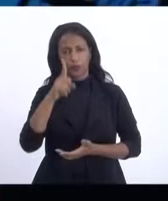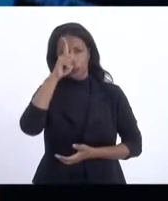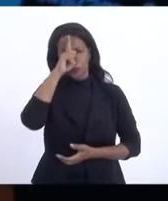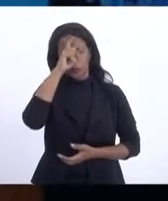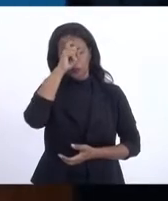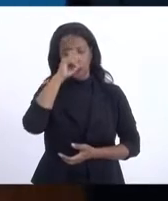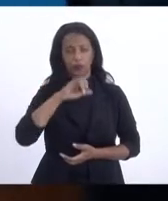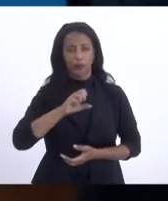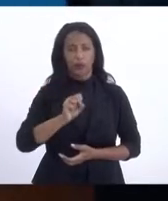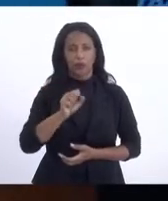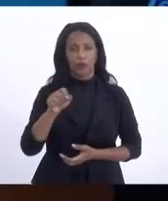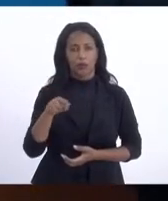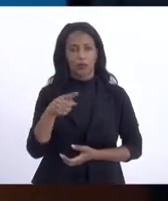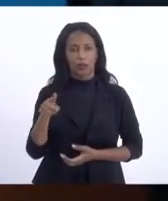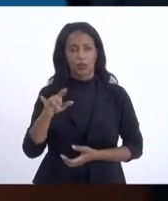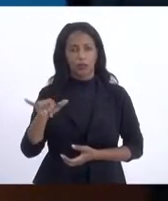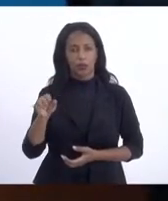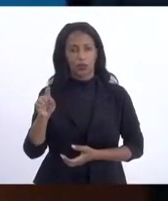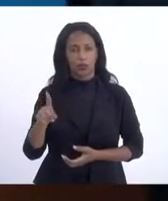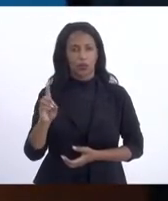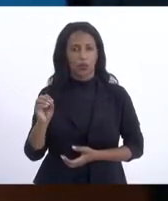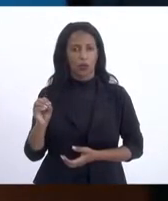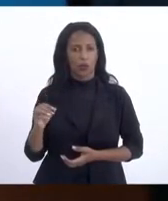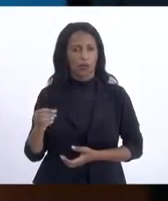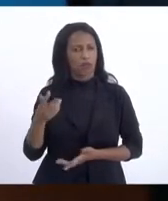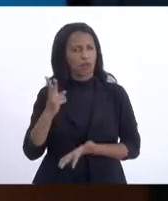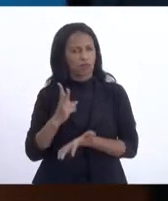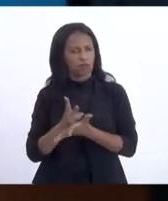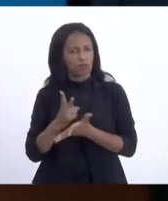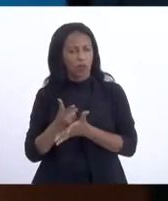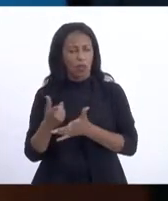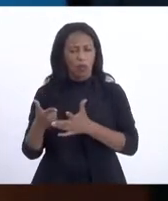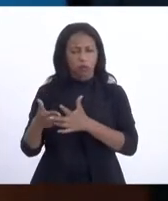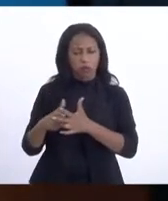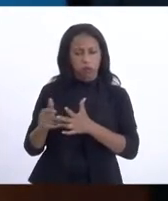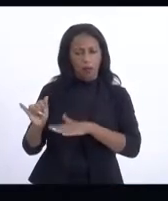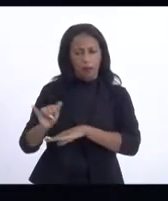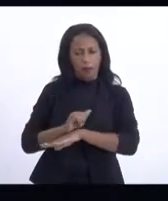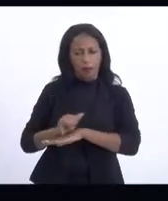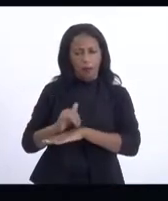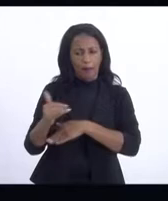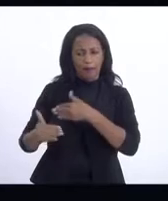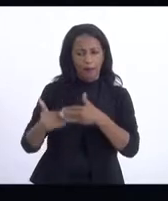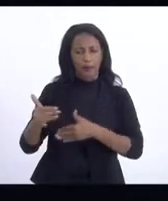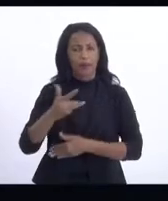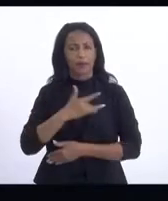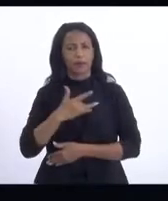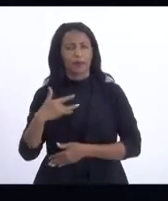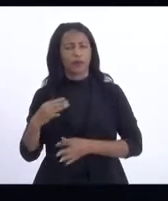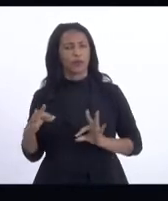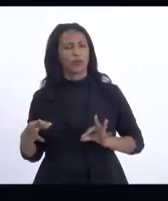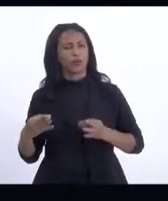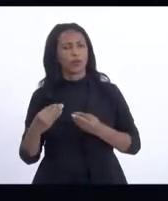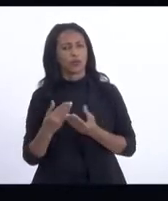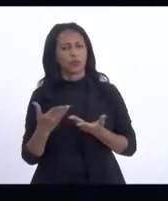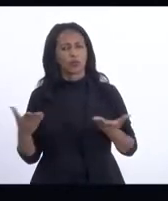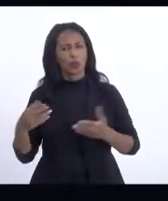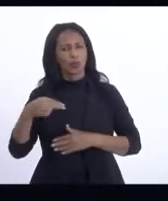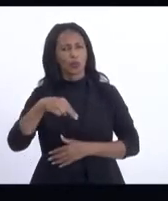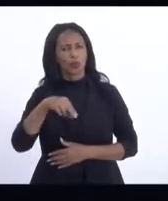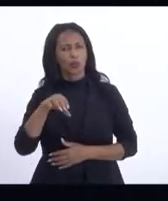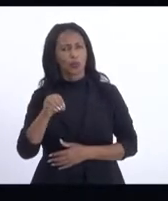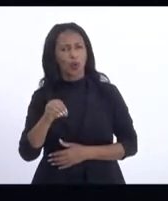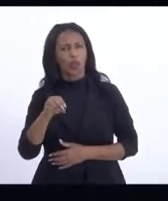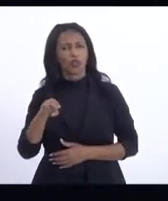São José do Avaí em continuar aprimorando e aperfeiçoando a saúde de todo o Norte e o